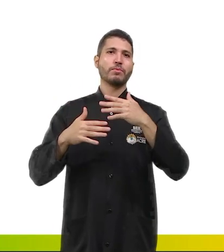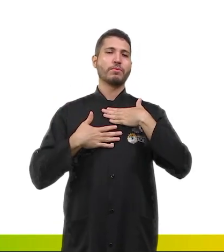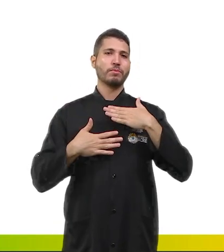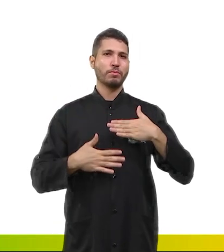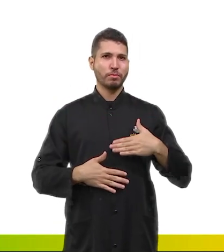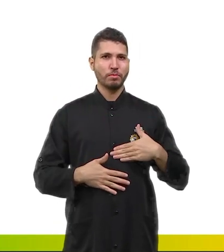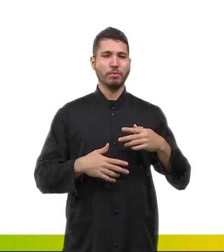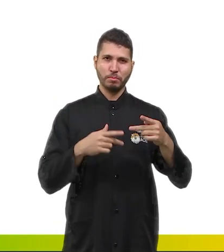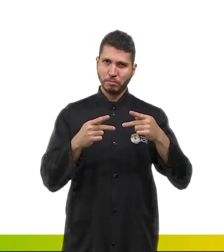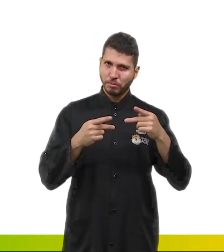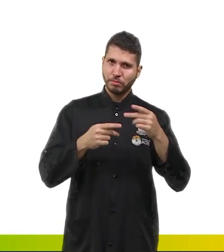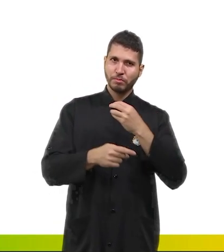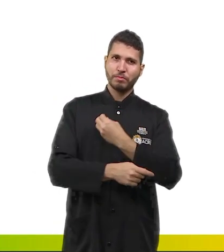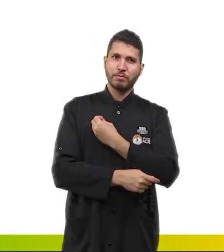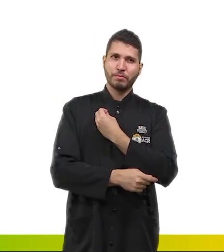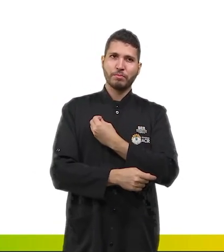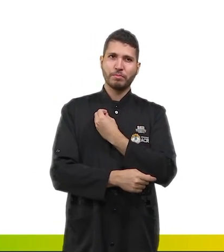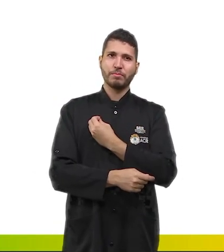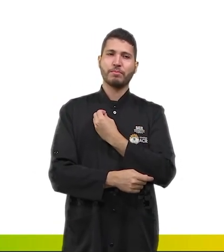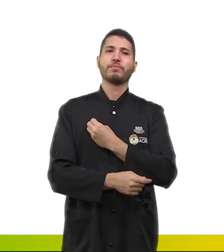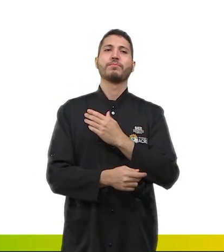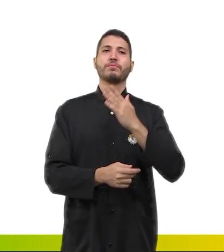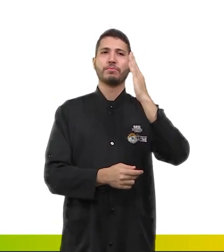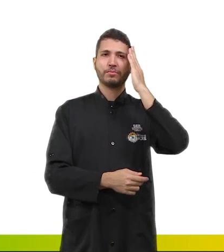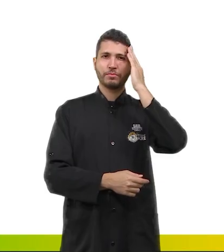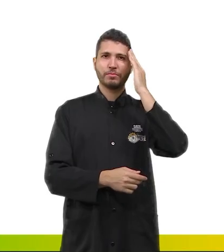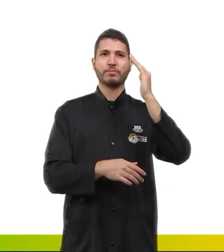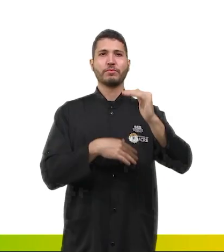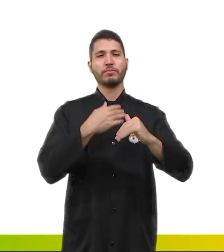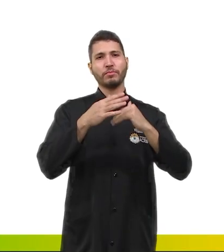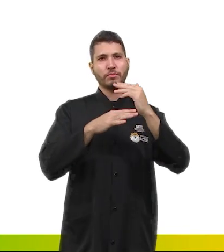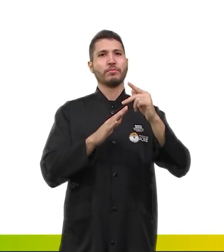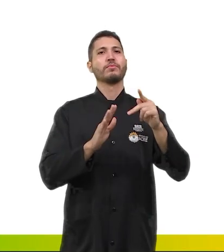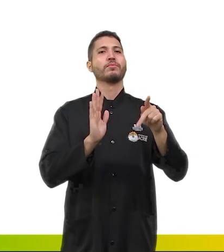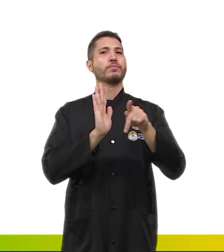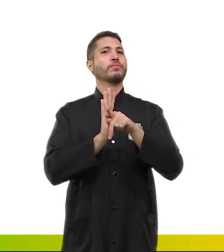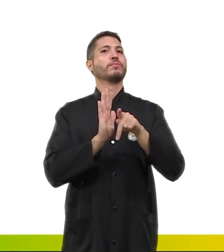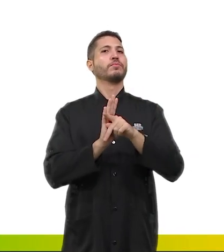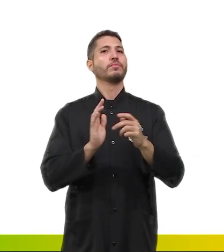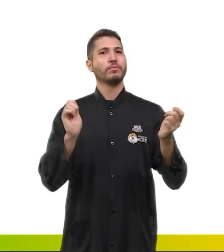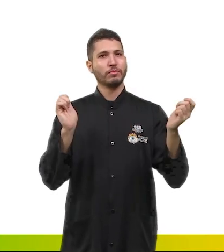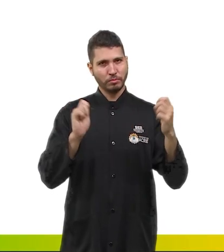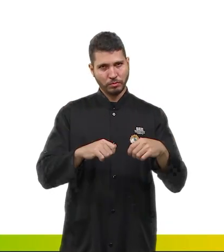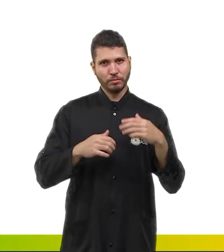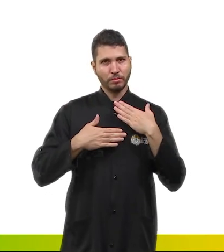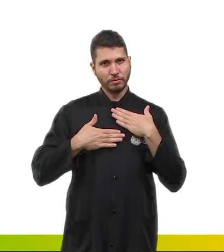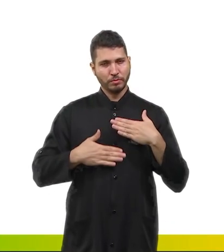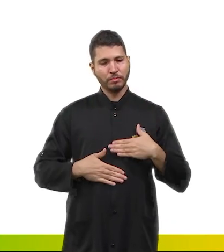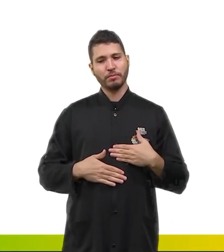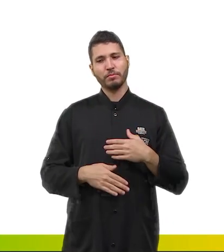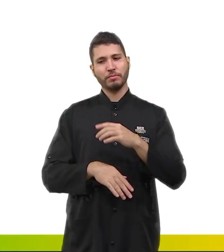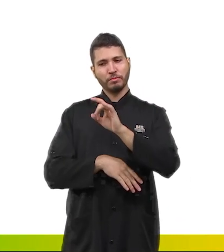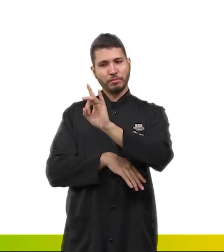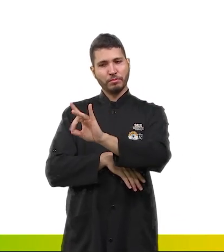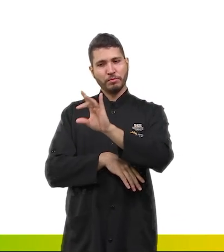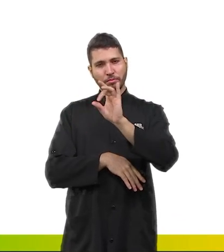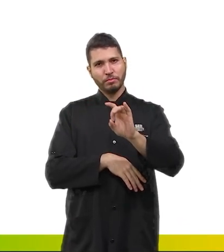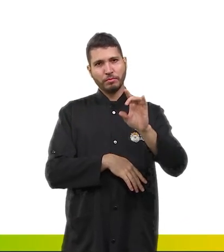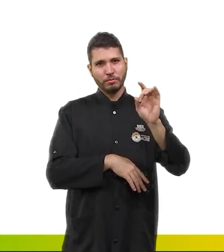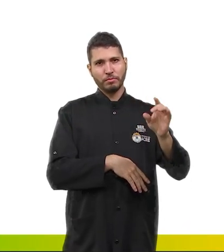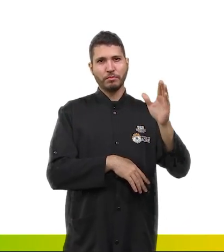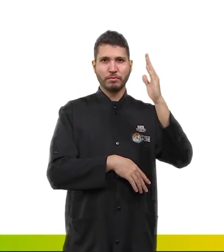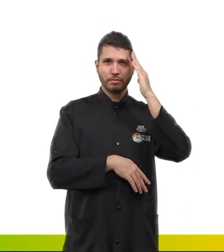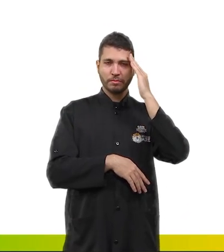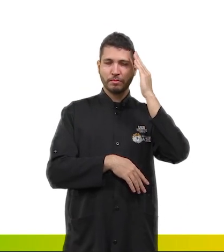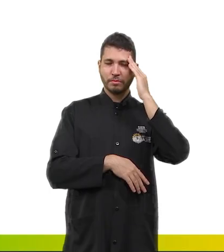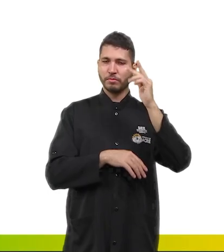Ao reconhecer e desenvolver suas capacidades físicas e coordenativas, cada pessoa passa a compreender melhor